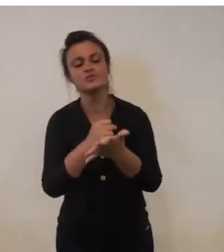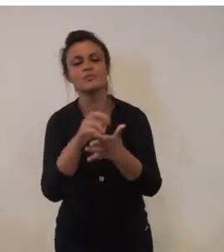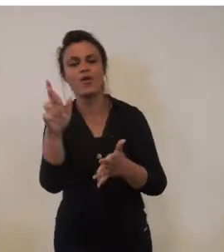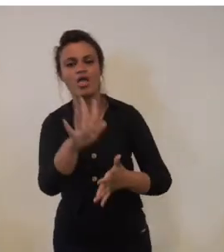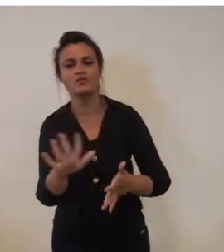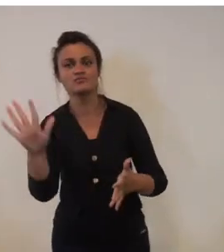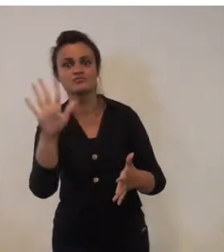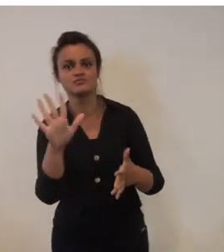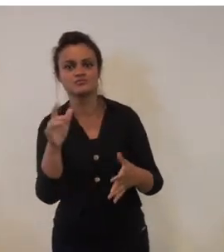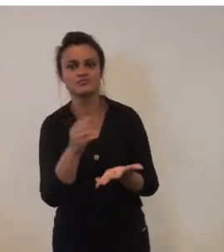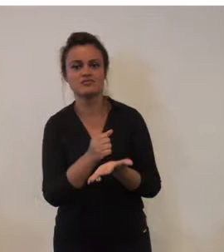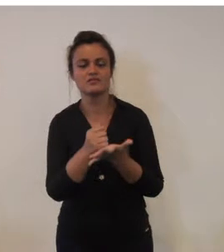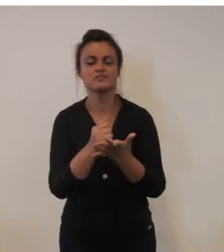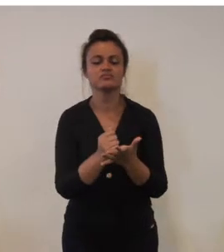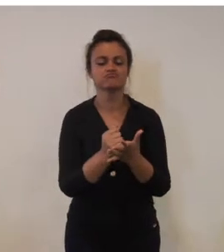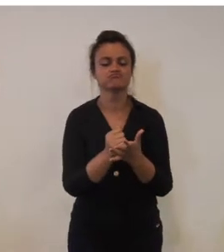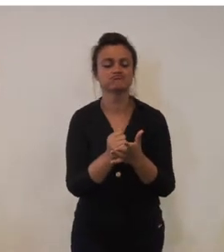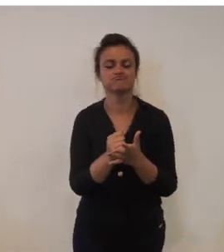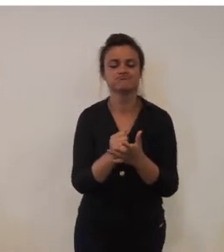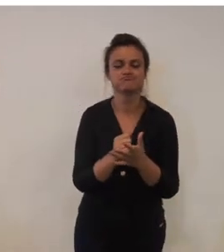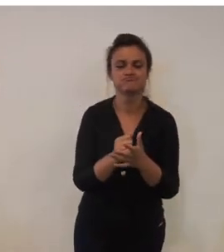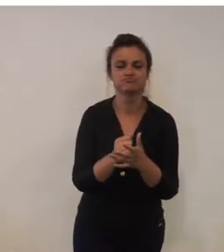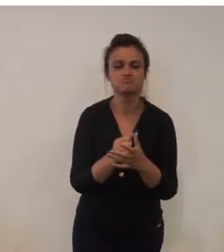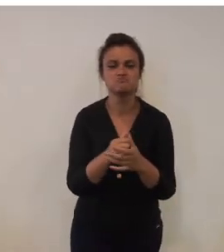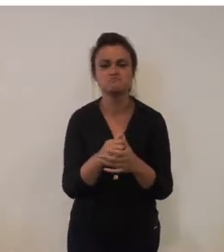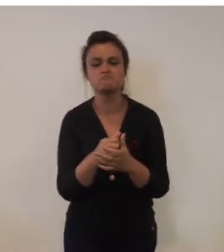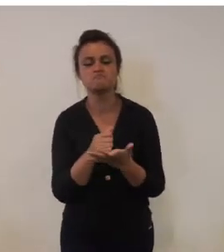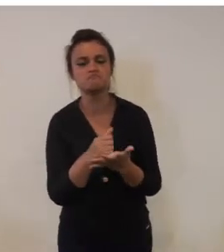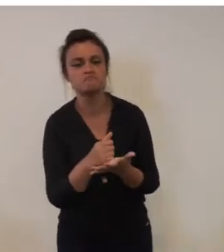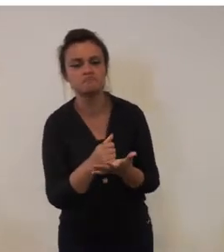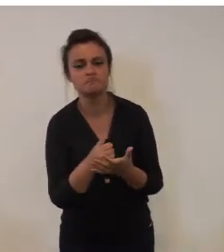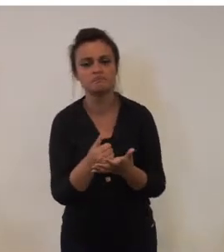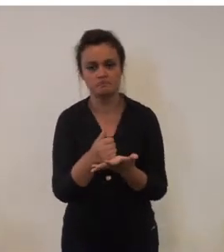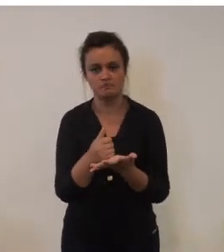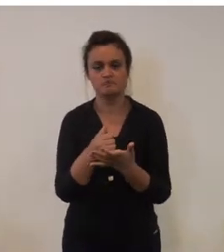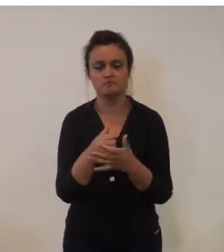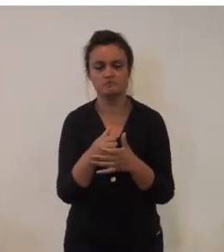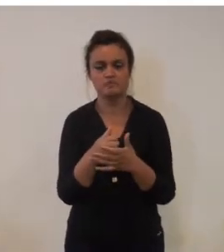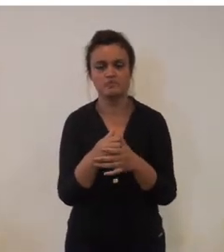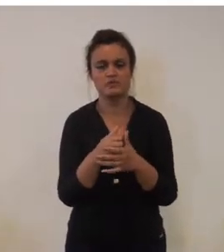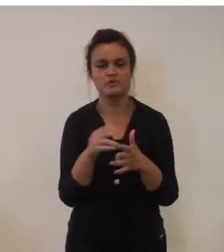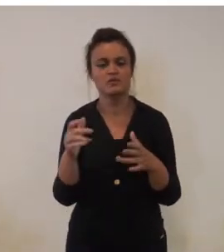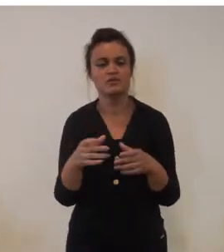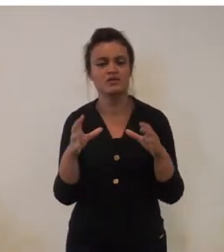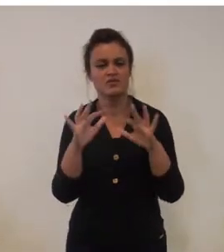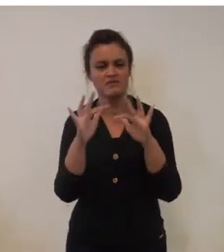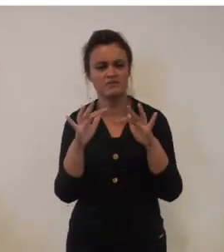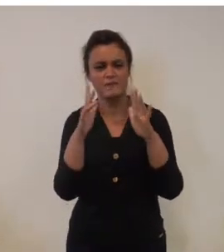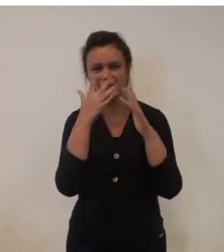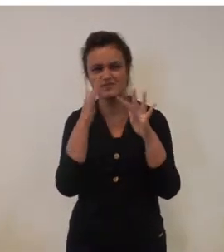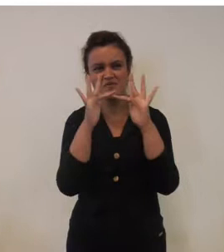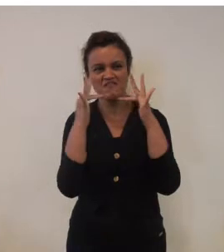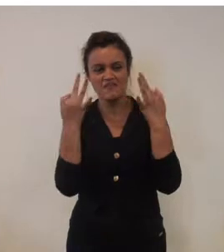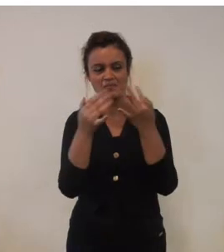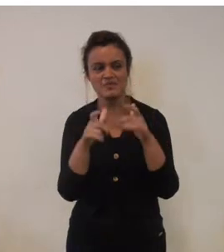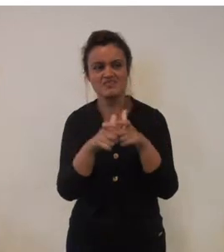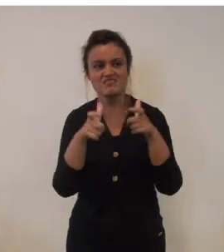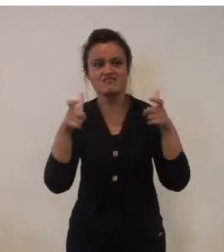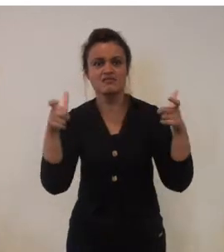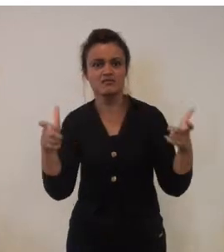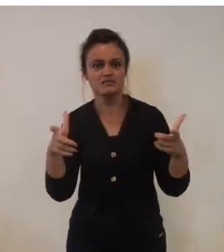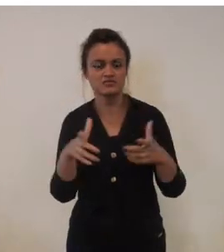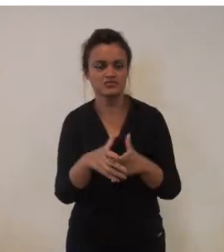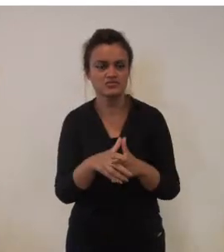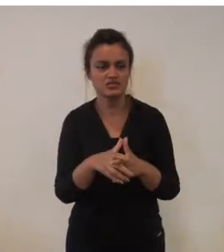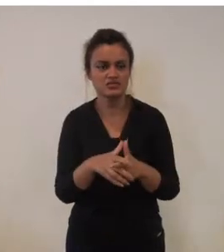regionais, acordos preferenciais, né? E temos a grande família, né? CARICOM, SECA,